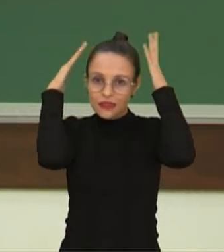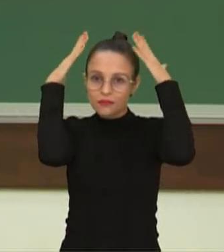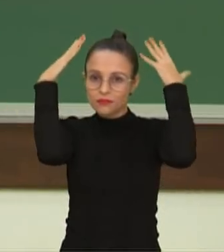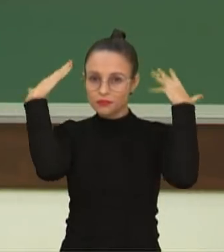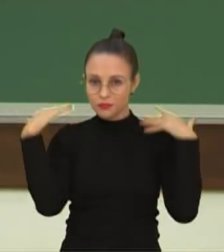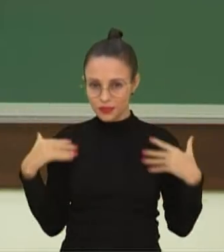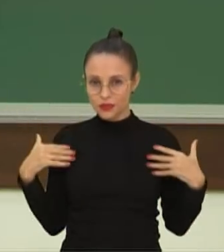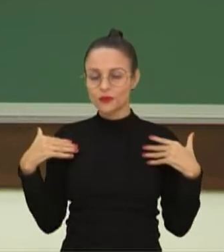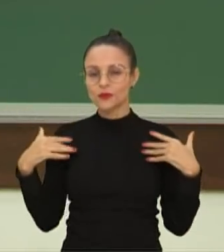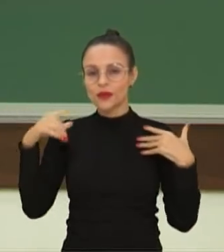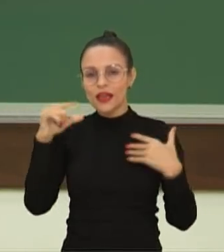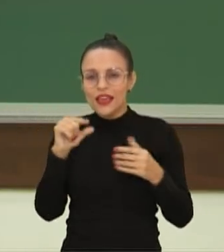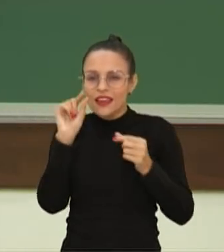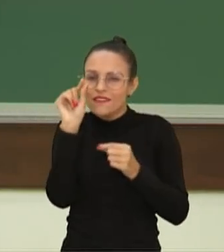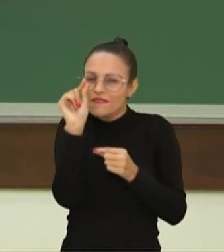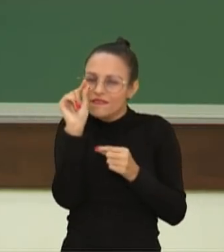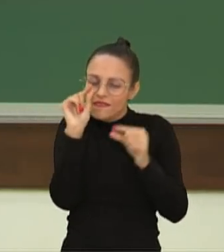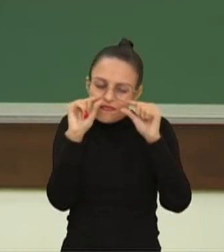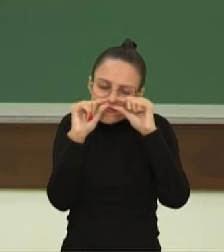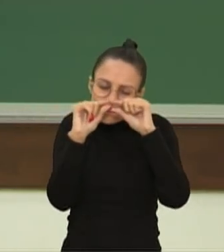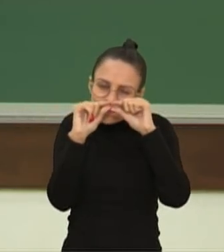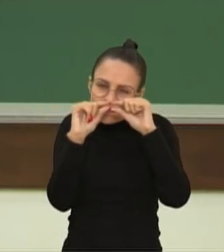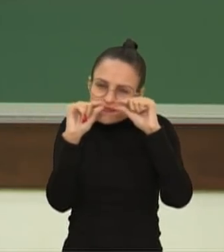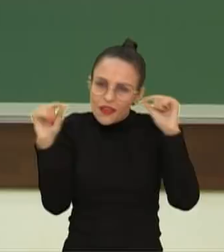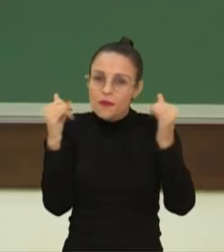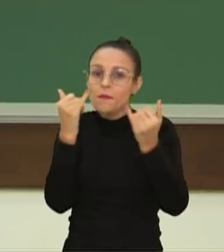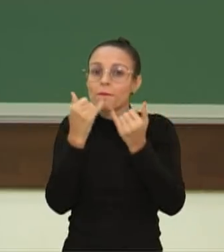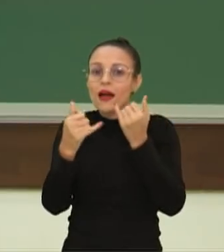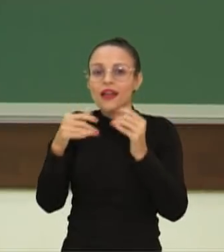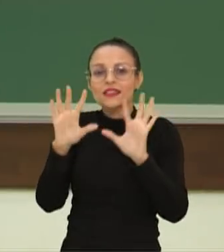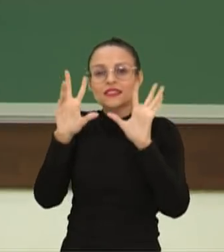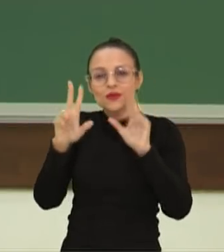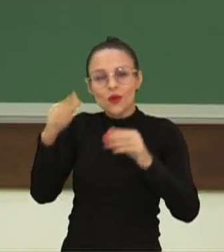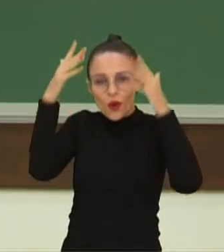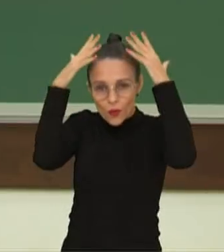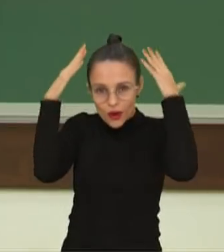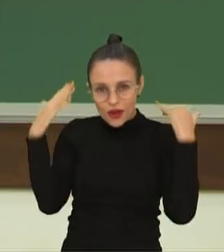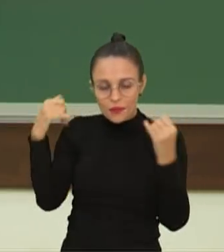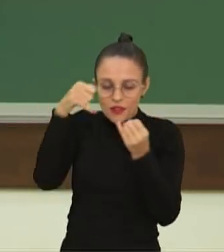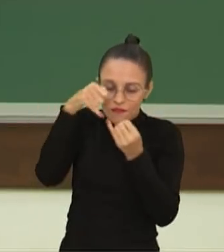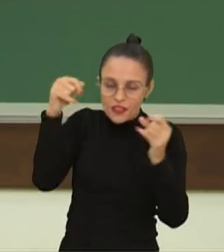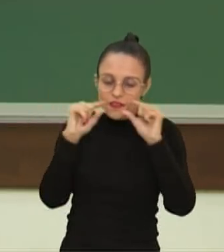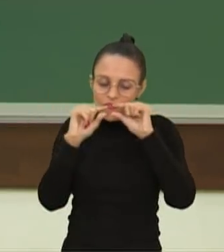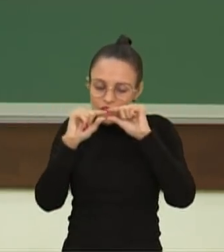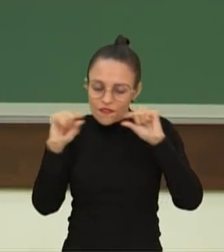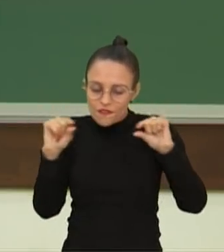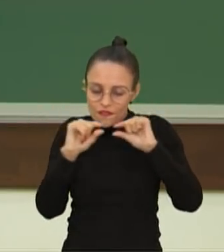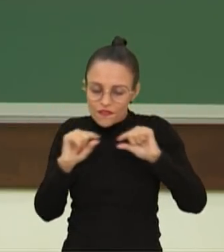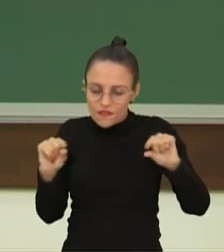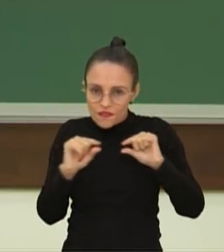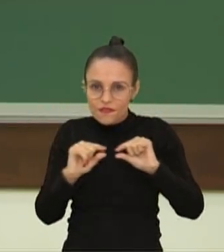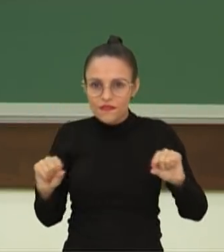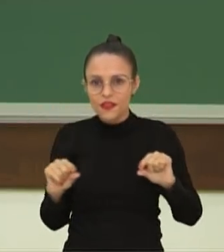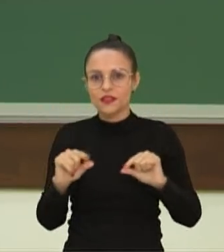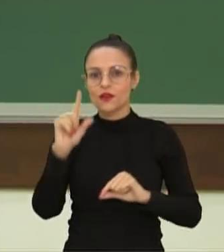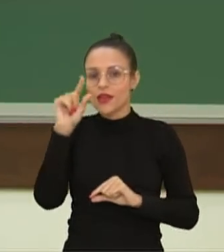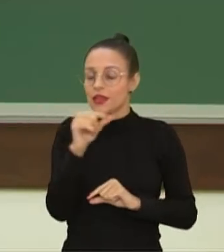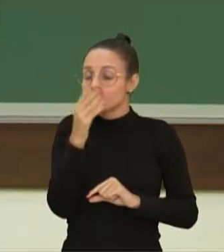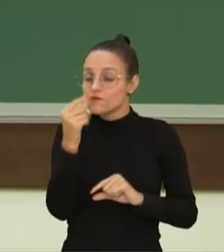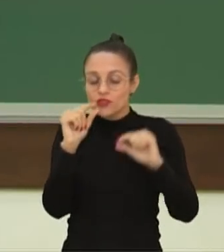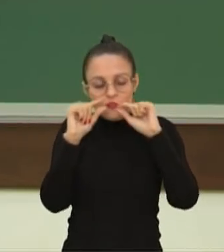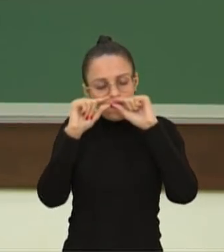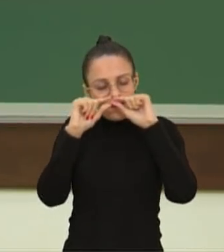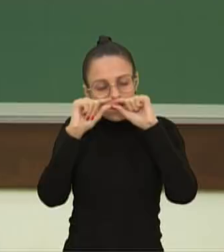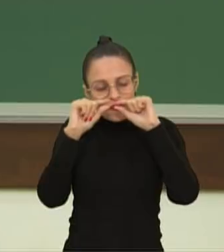os capilares são vasinhos tão finos quanto um cabelo, tá? Por isso esse nome capilares aí. São vasinhos